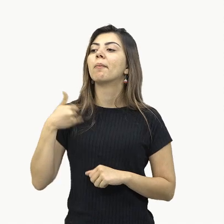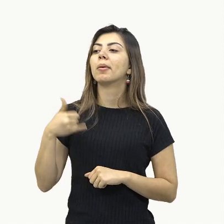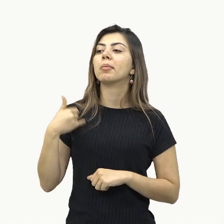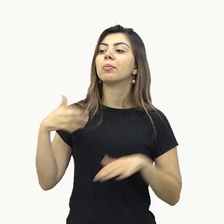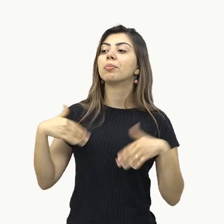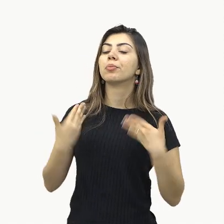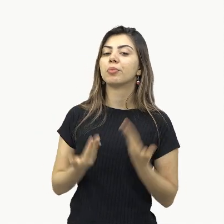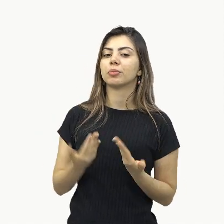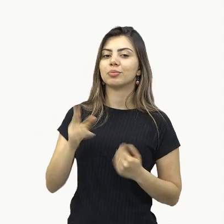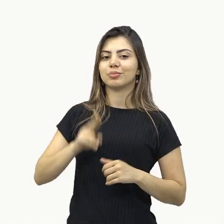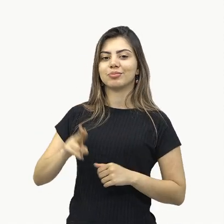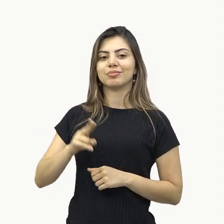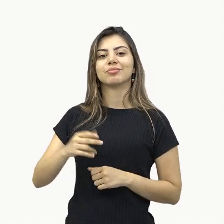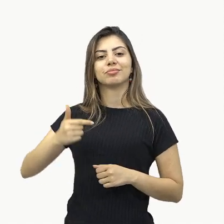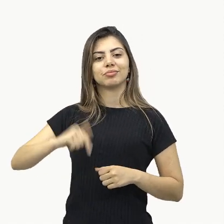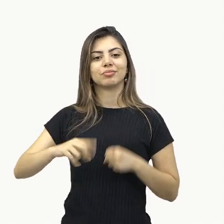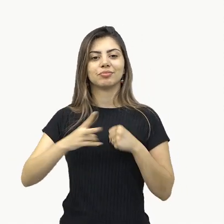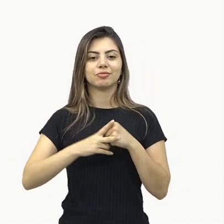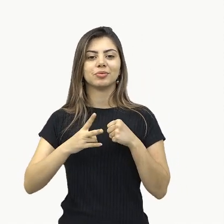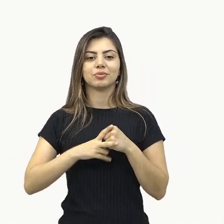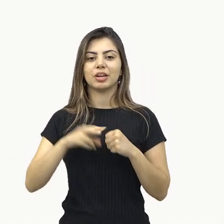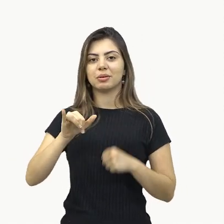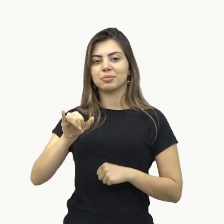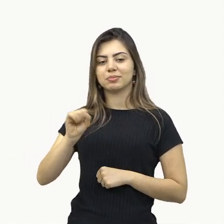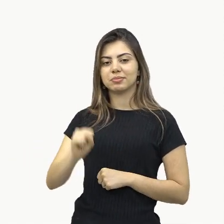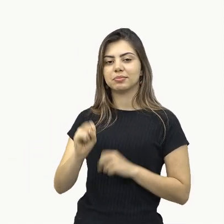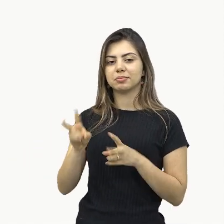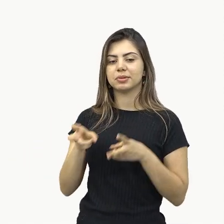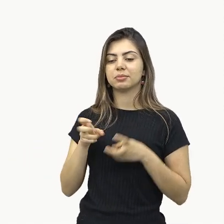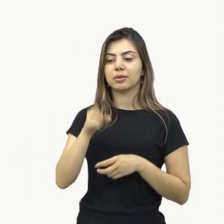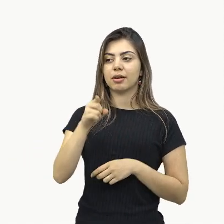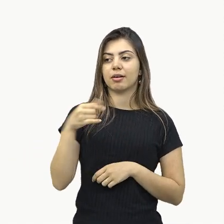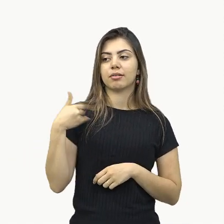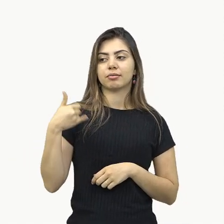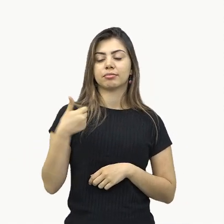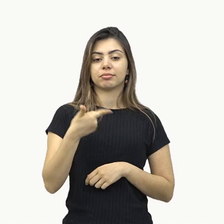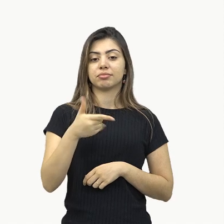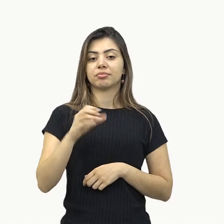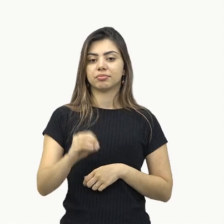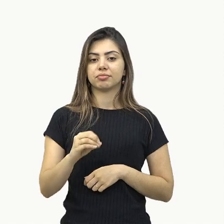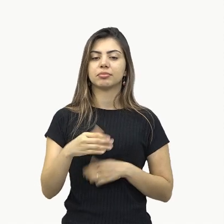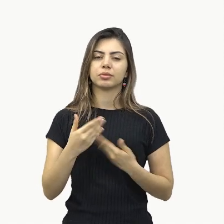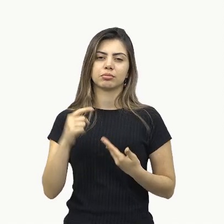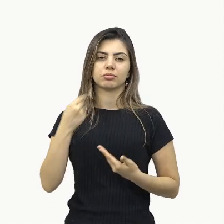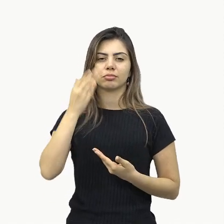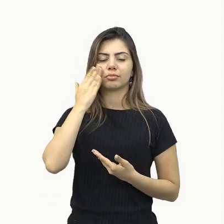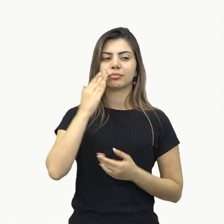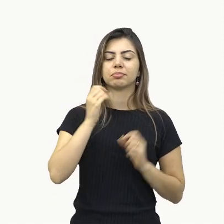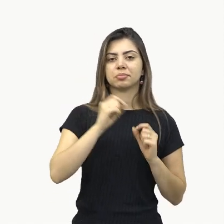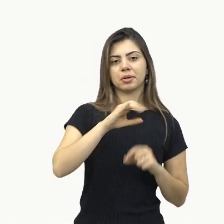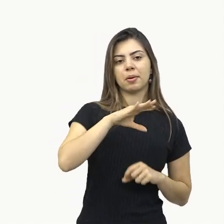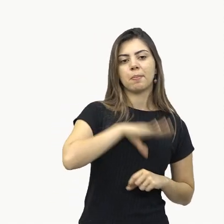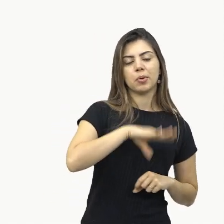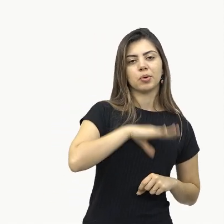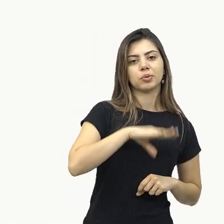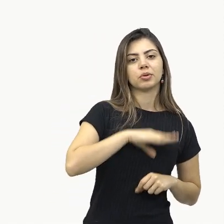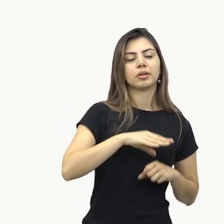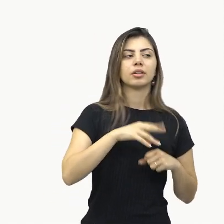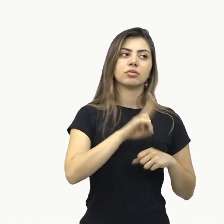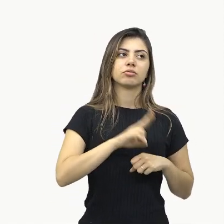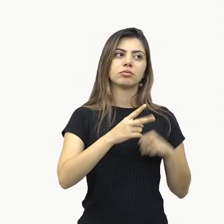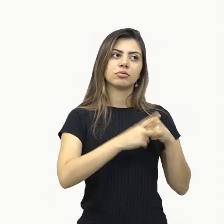ó. She is, ela, né, está nos 20 anos de idade. Claro que na língua portuguesa, quando a gente fala para o português, a gente vai utilizar o verbo